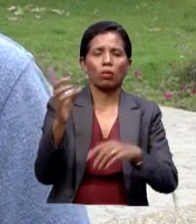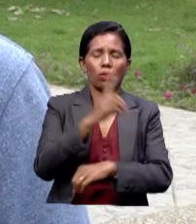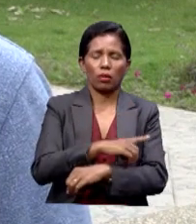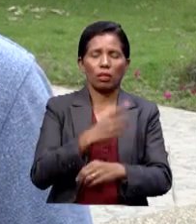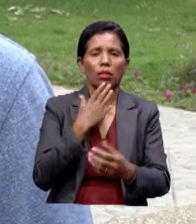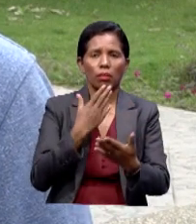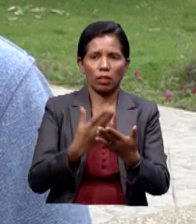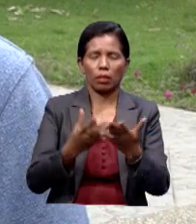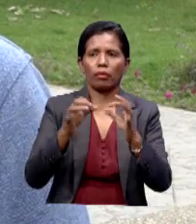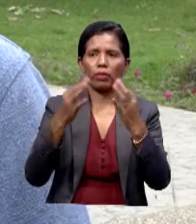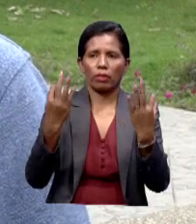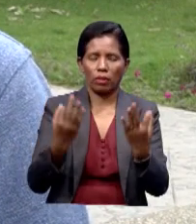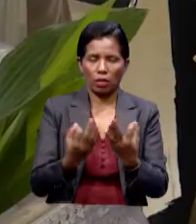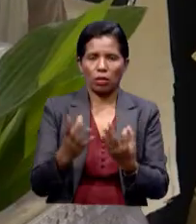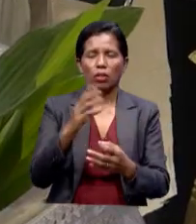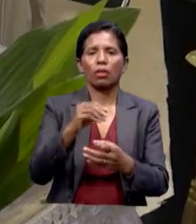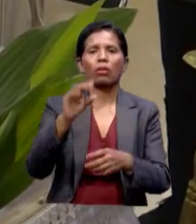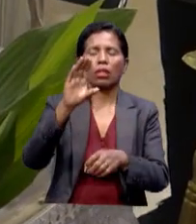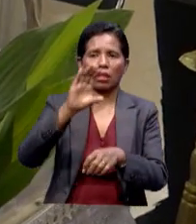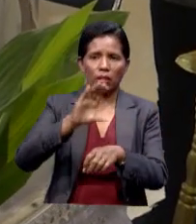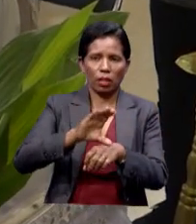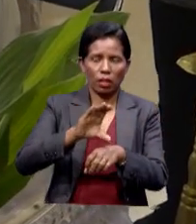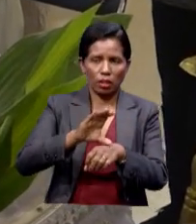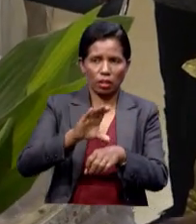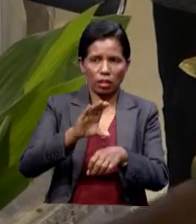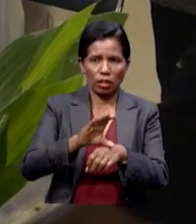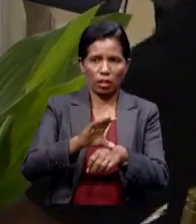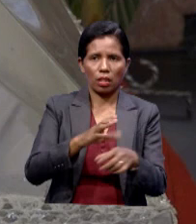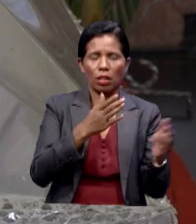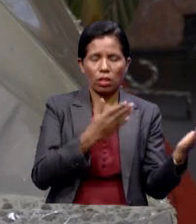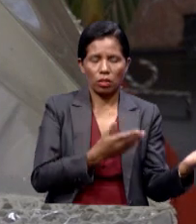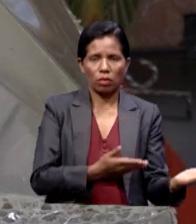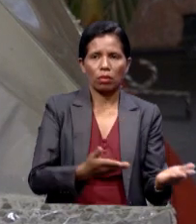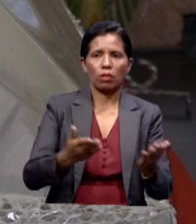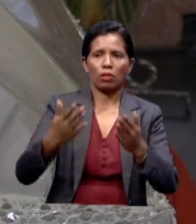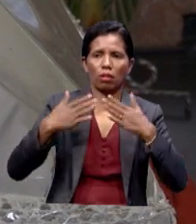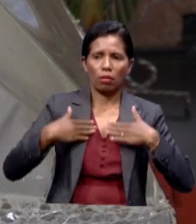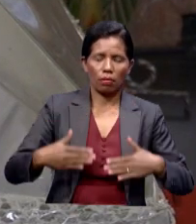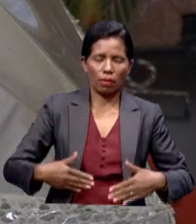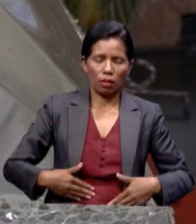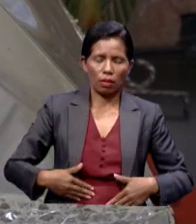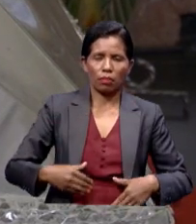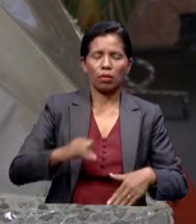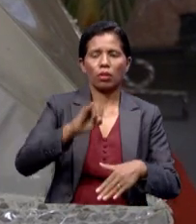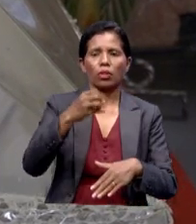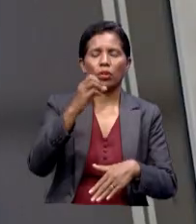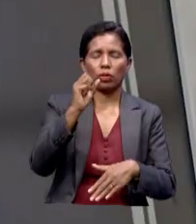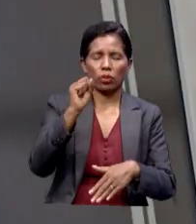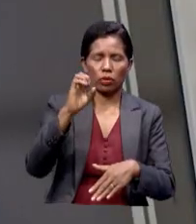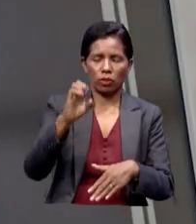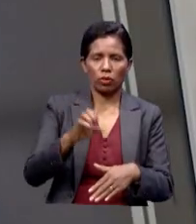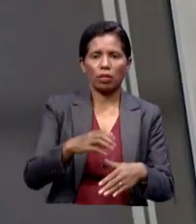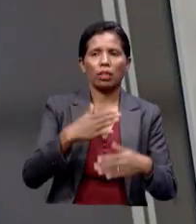a família, no nosso igreja, a tua halo, um senhor José António Ninha